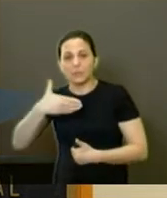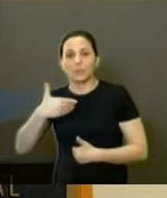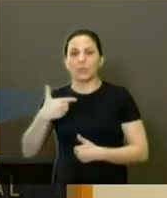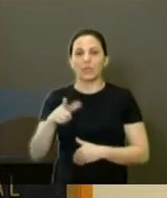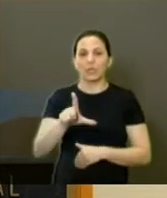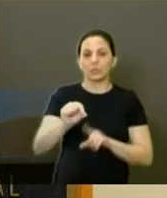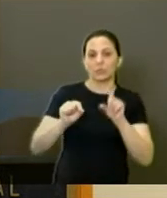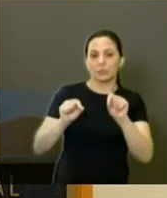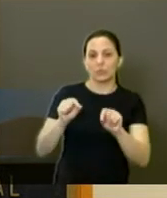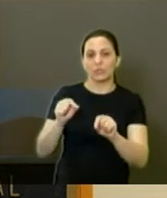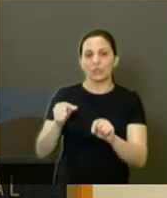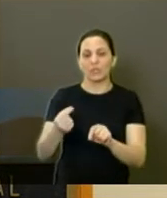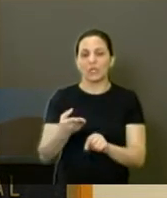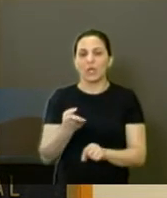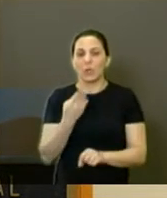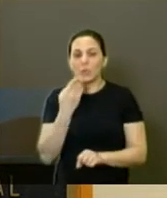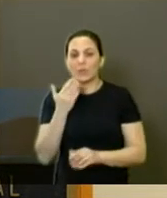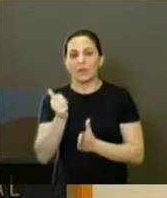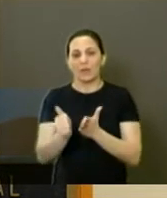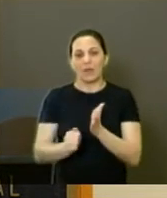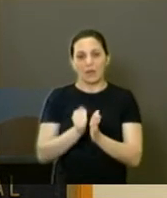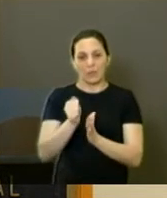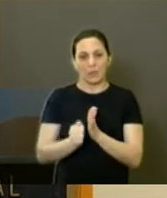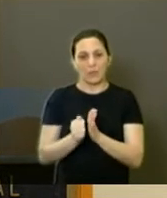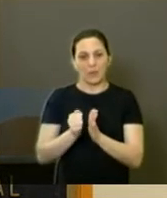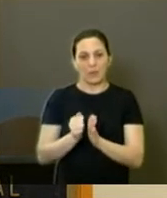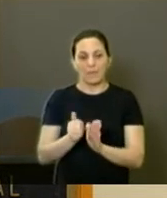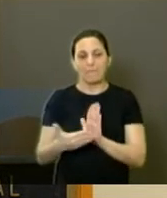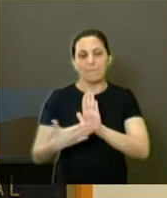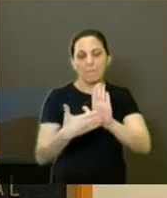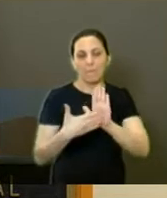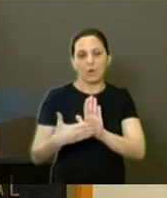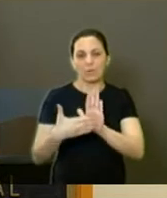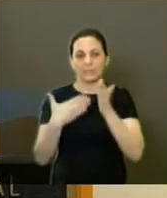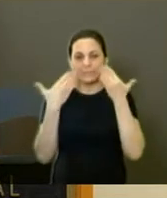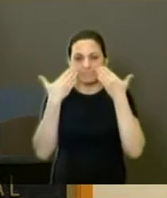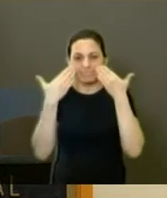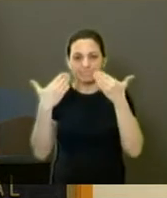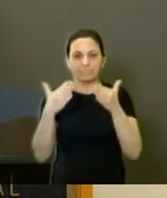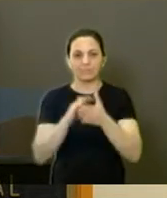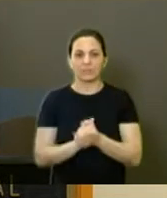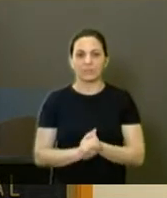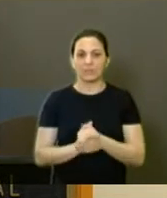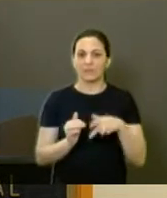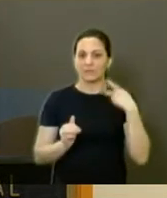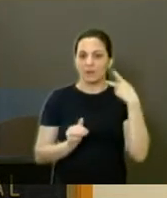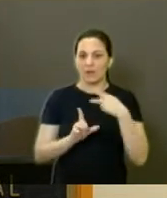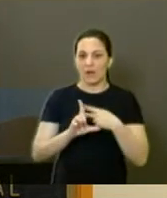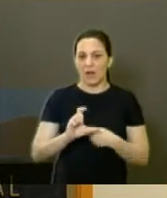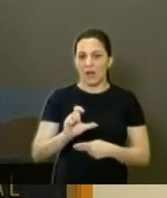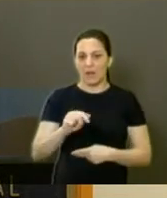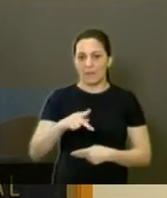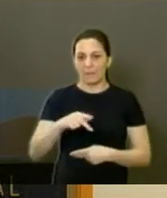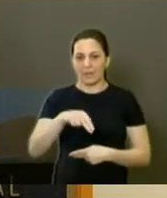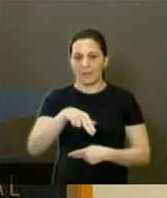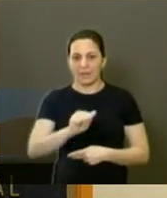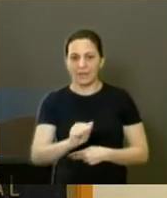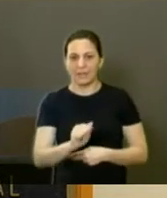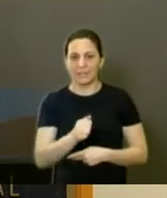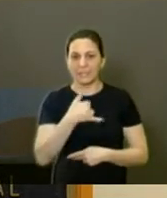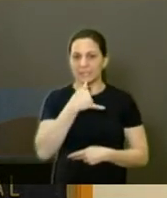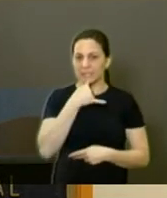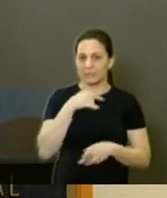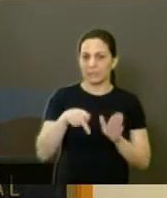preferência gastronômica da cidade de Araraquara. Meu caro vereador Lapena, que infelizmente, para a tristeza